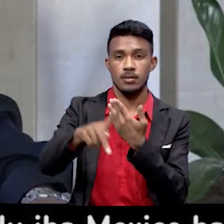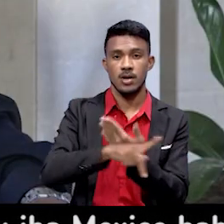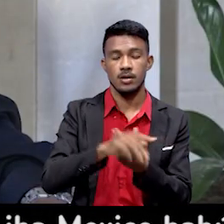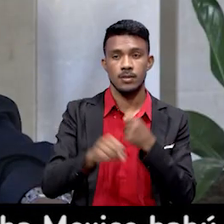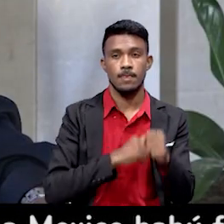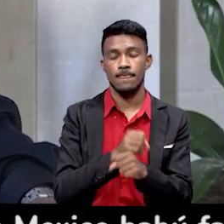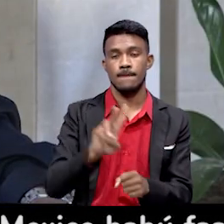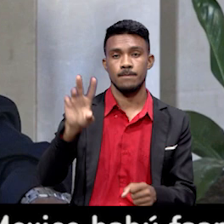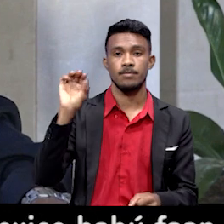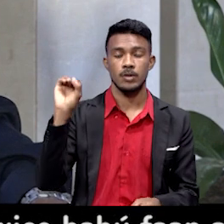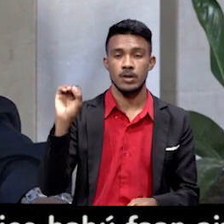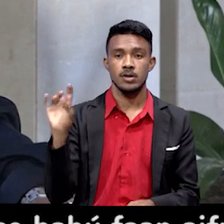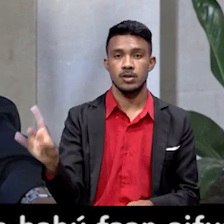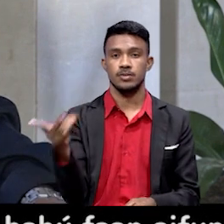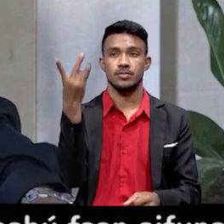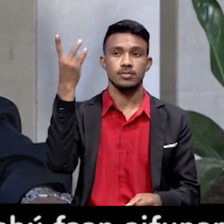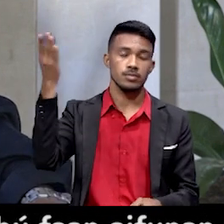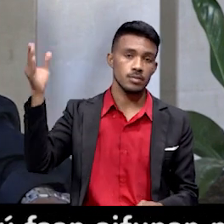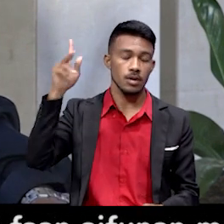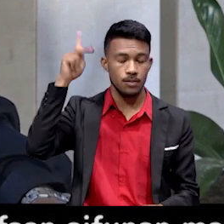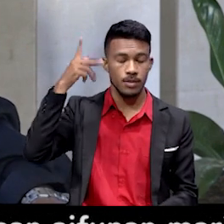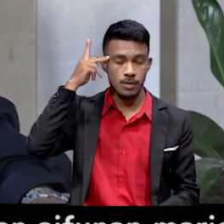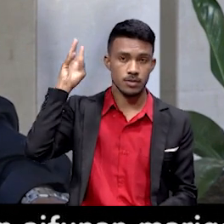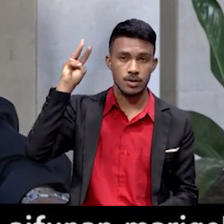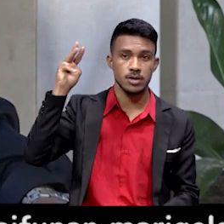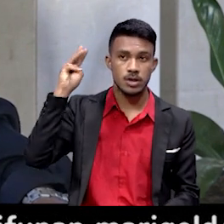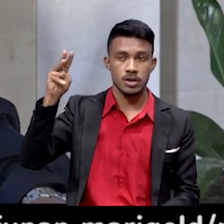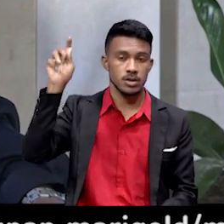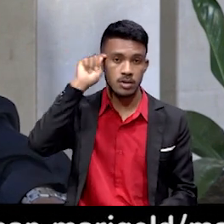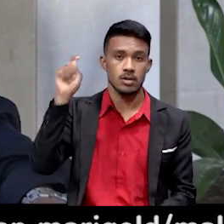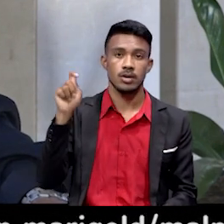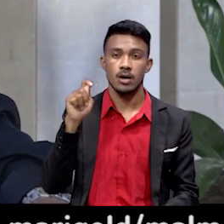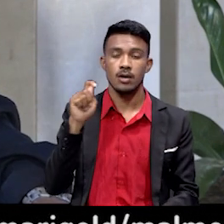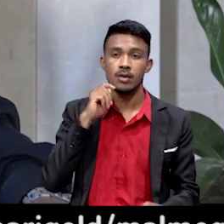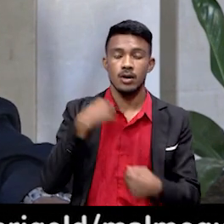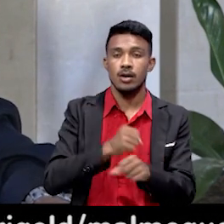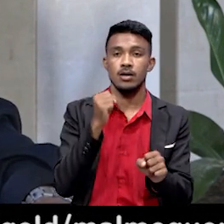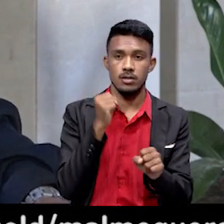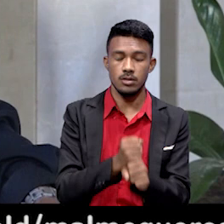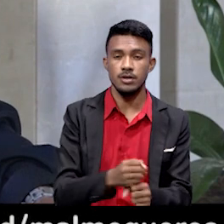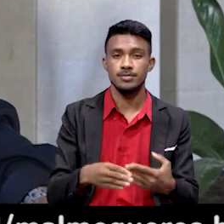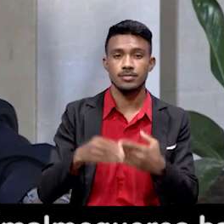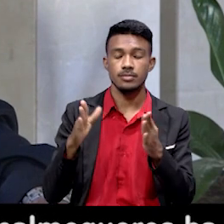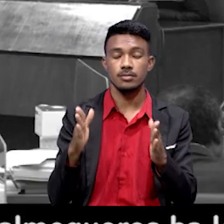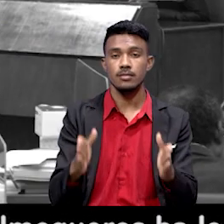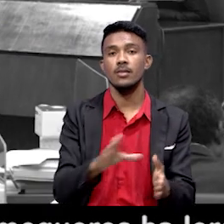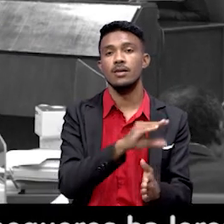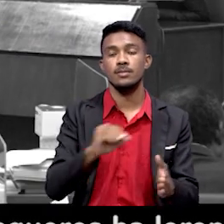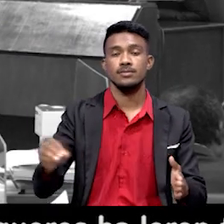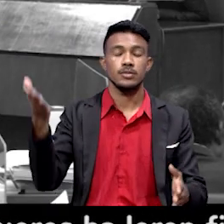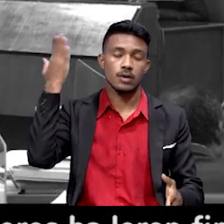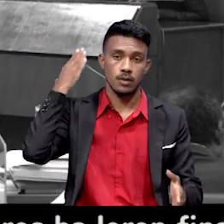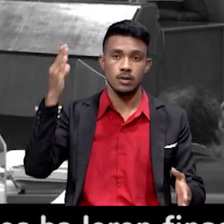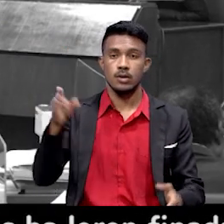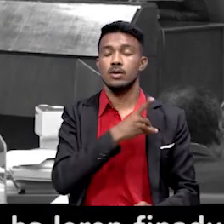Hitu, atual primeiro-ministro Taurumatan Ruak promulga alteração da huluk regime remuneratório ba ex-deputado